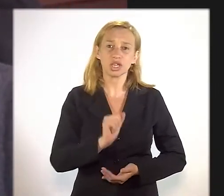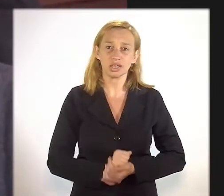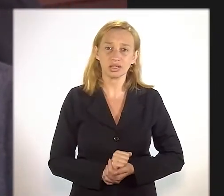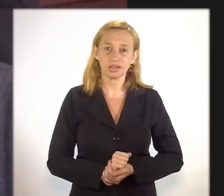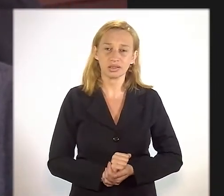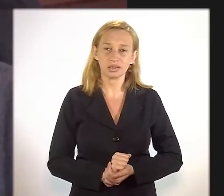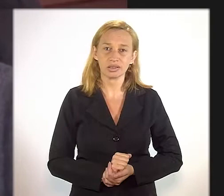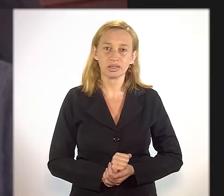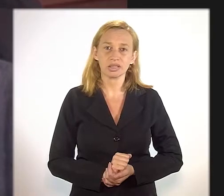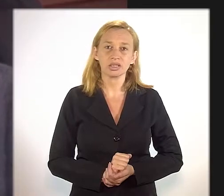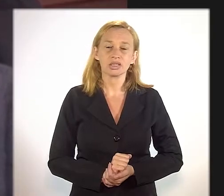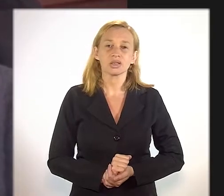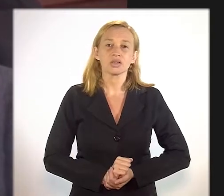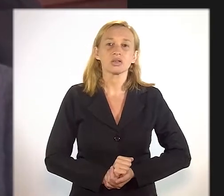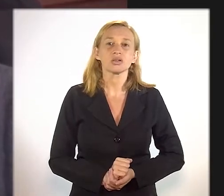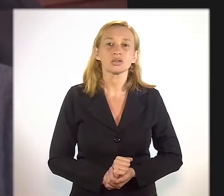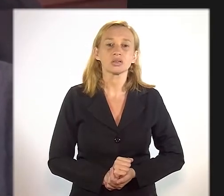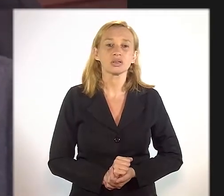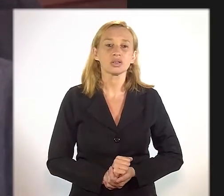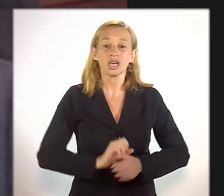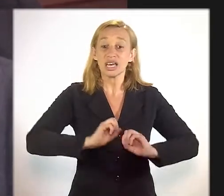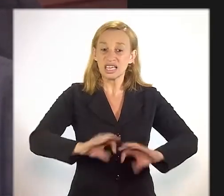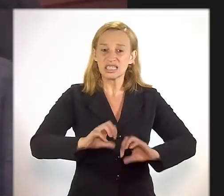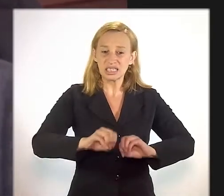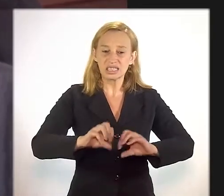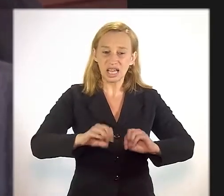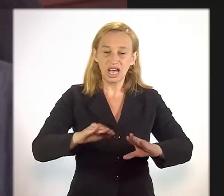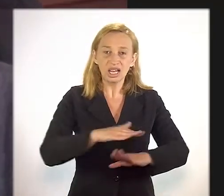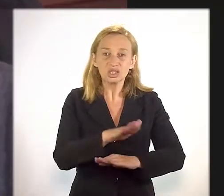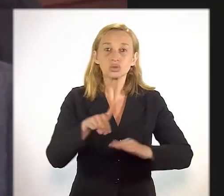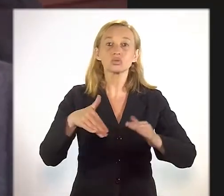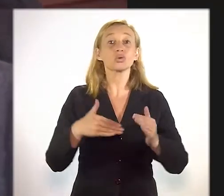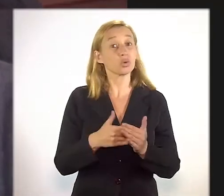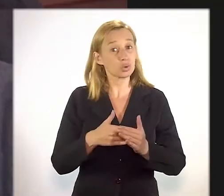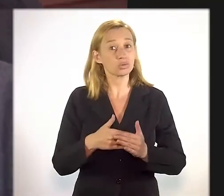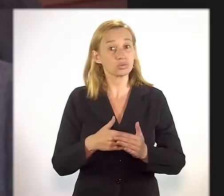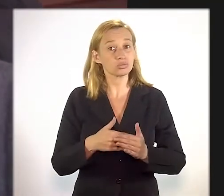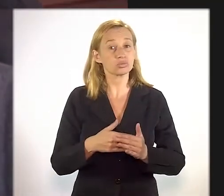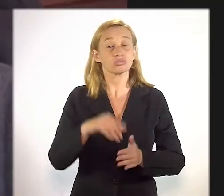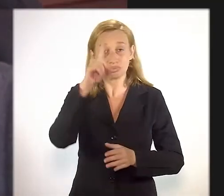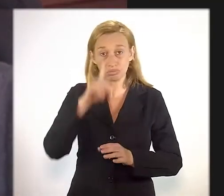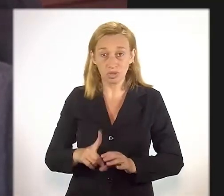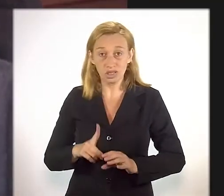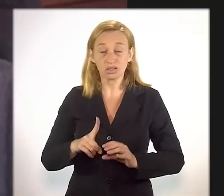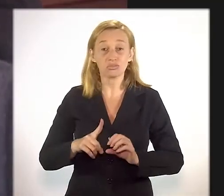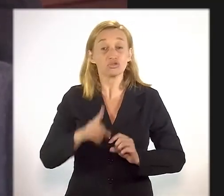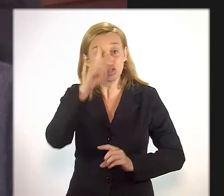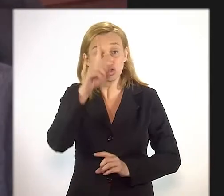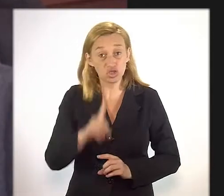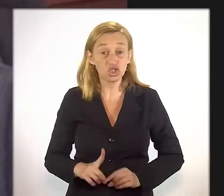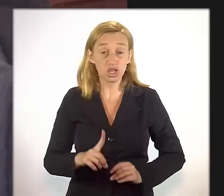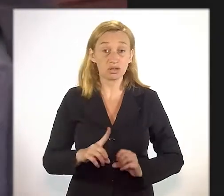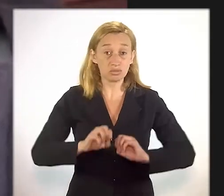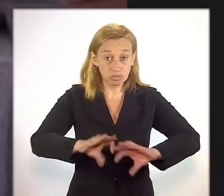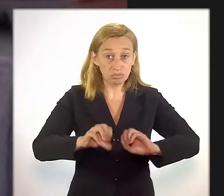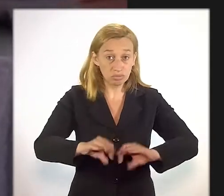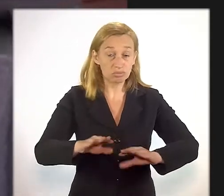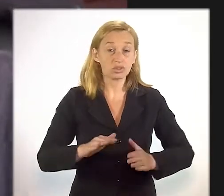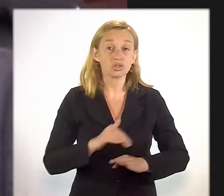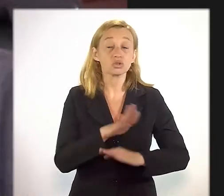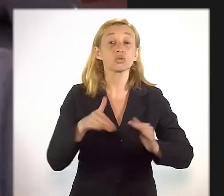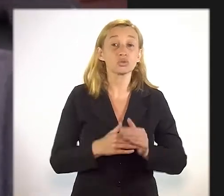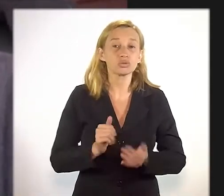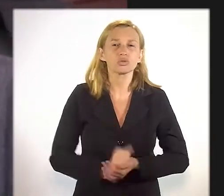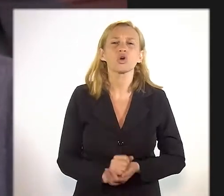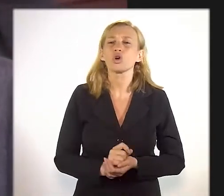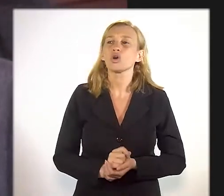dando aula não ensinávamos. Ou melhor, não ensinávamos todos, e que a educação é um direito de todos. Então, por que é que